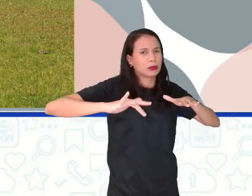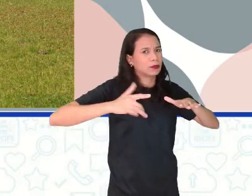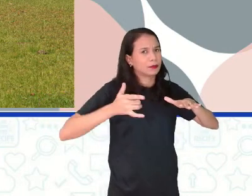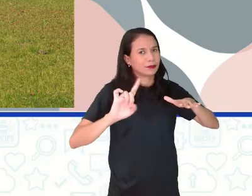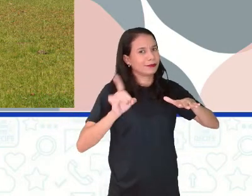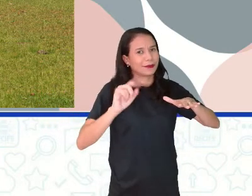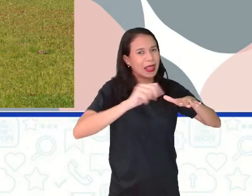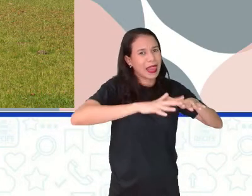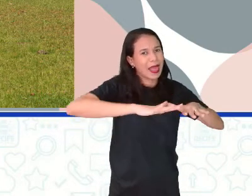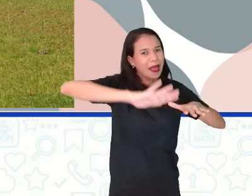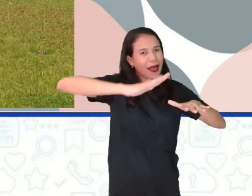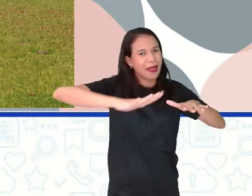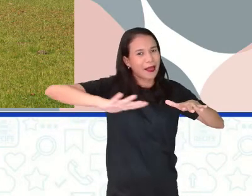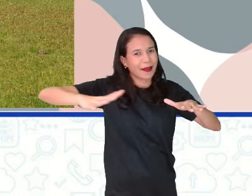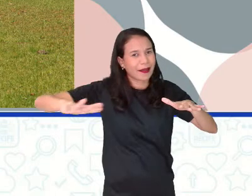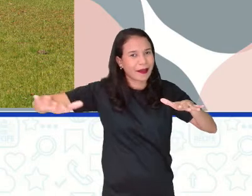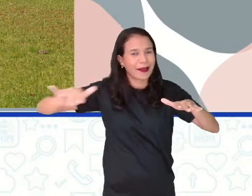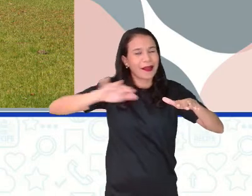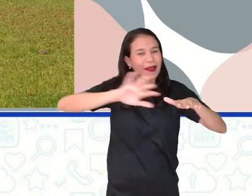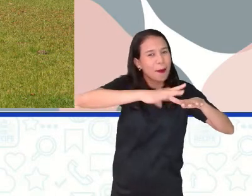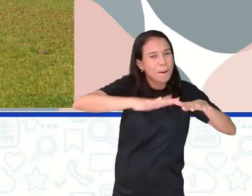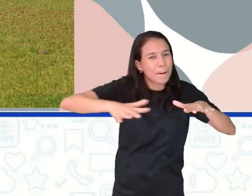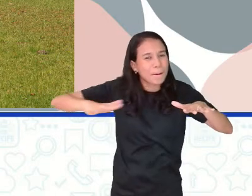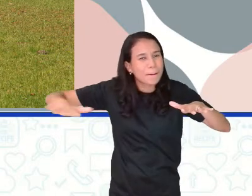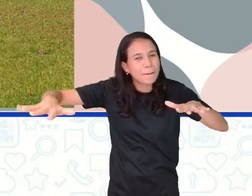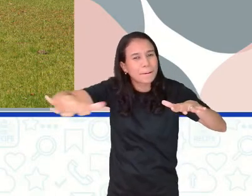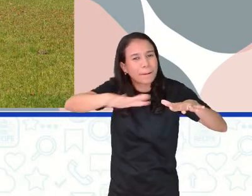nada. Não. Lá nas planícies você vai